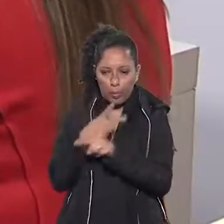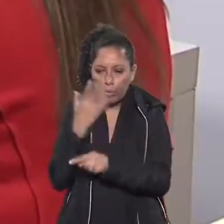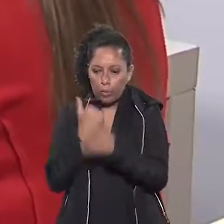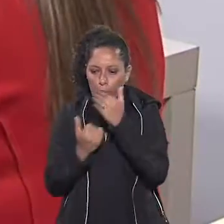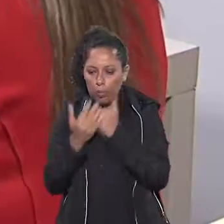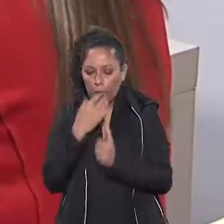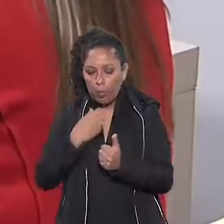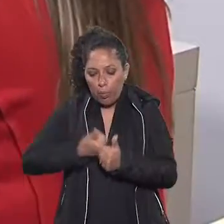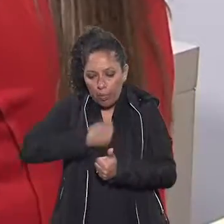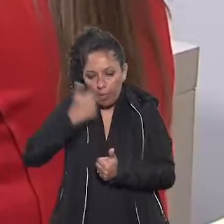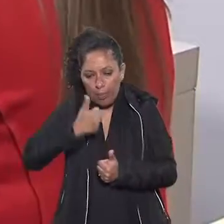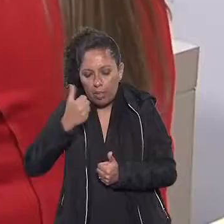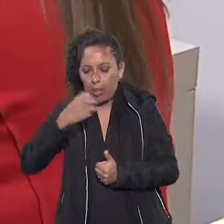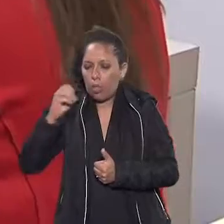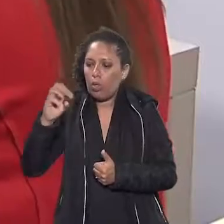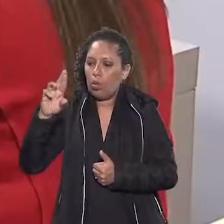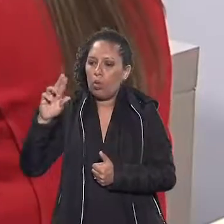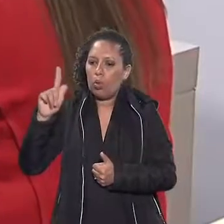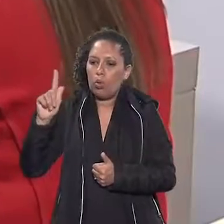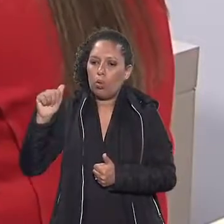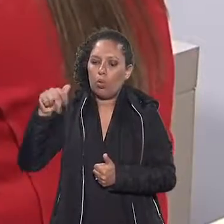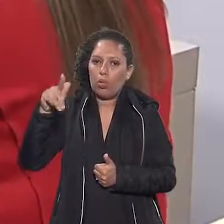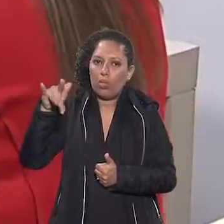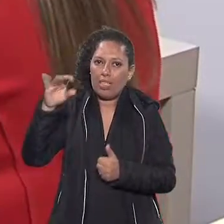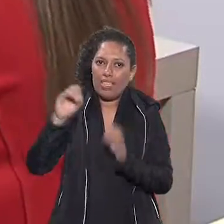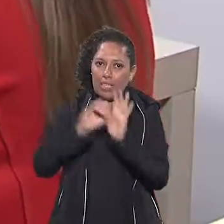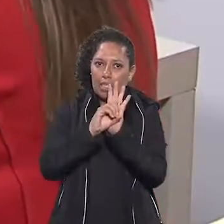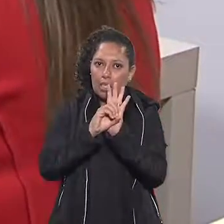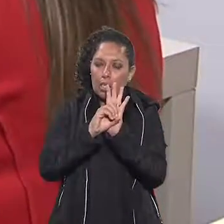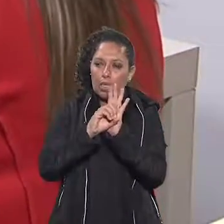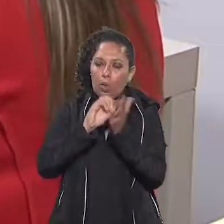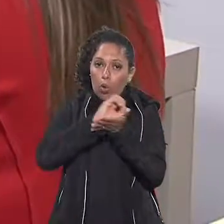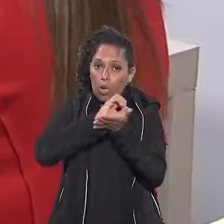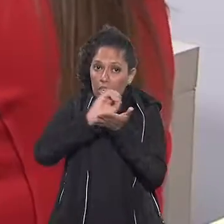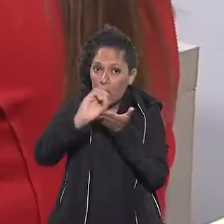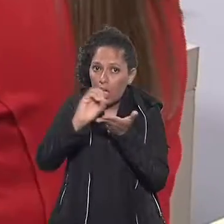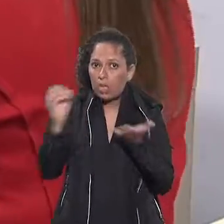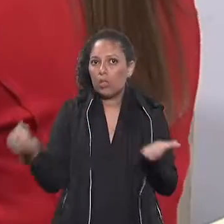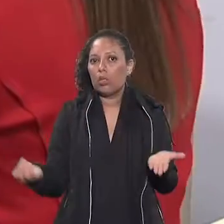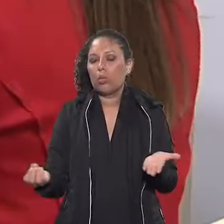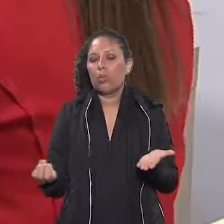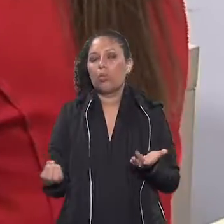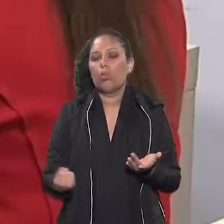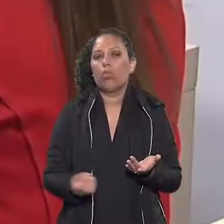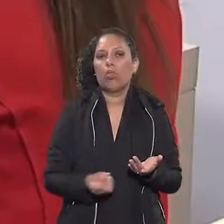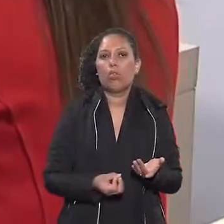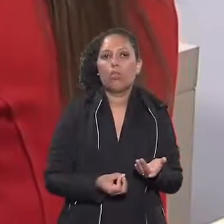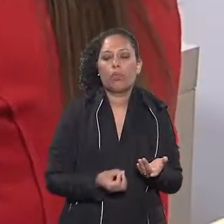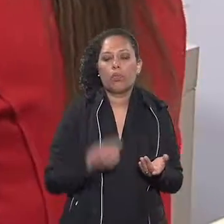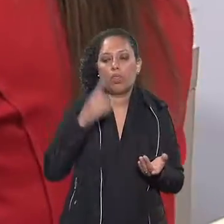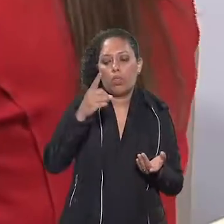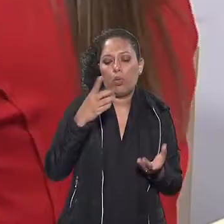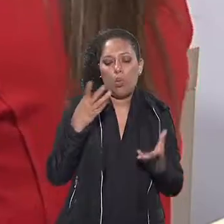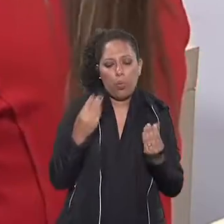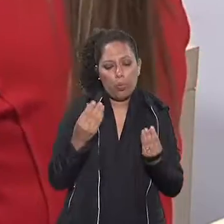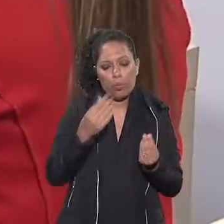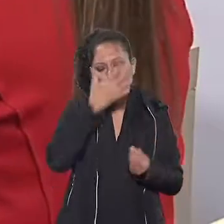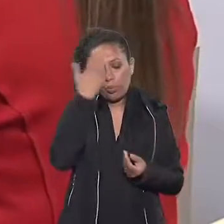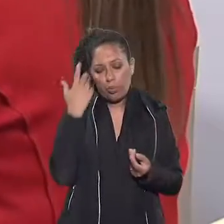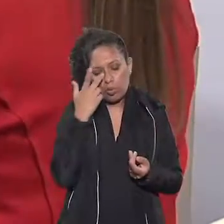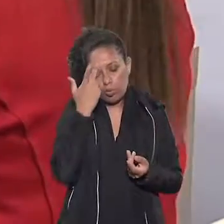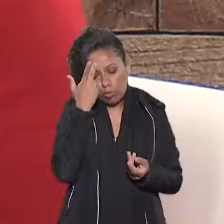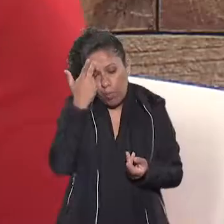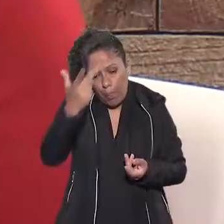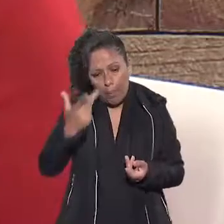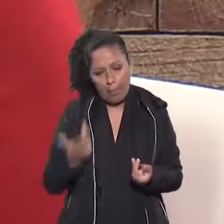né, orgânico, com essa produção artesanal, como você falou. E, inclusive, muita gente